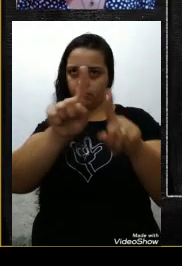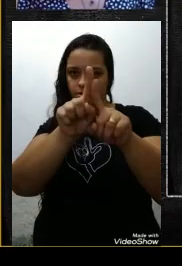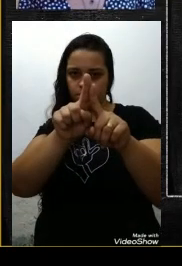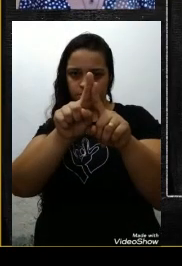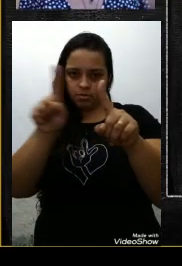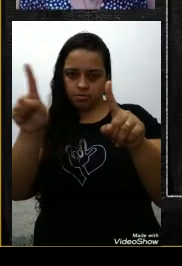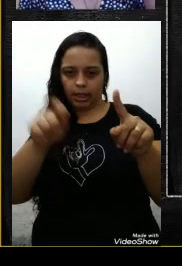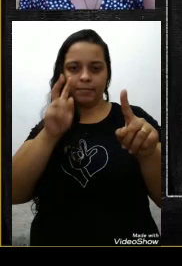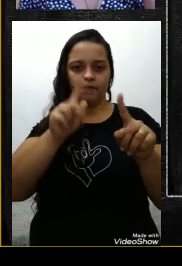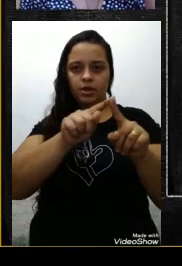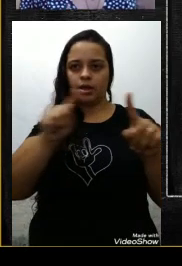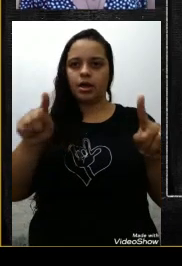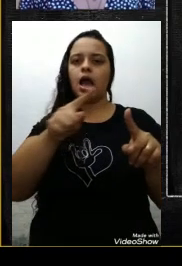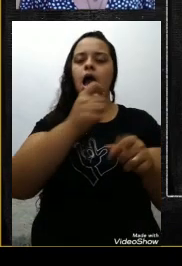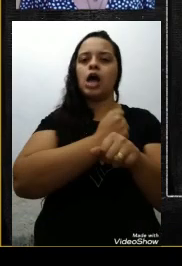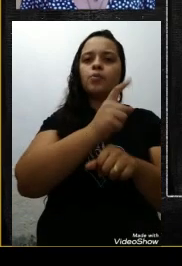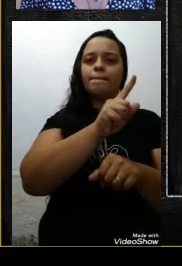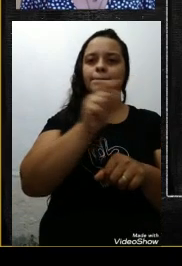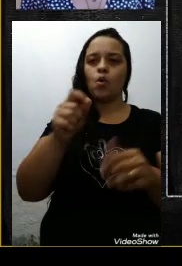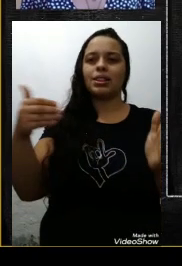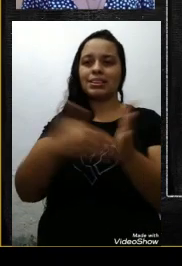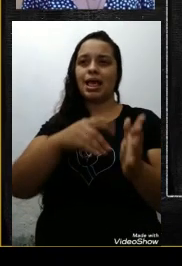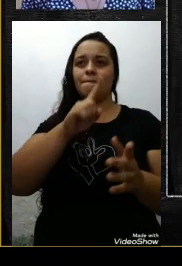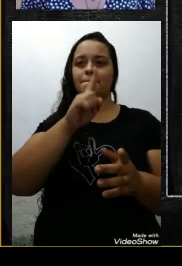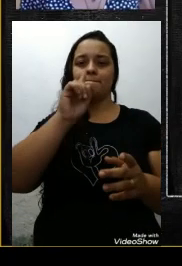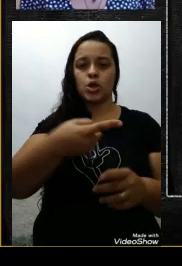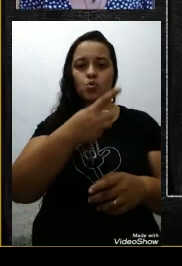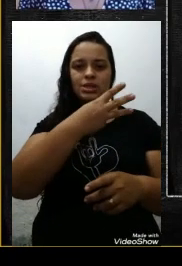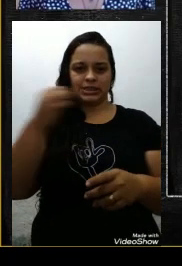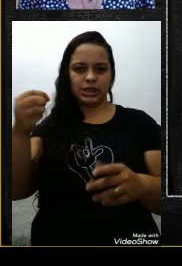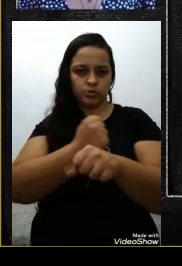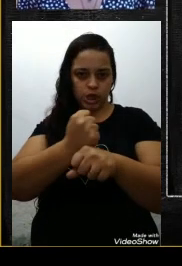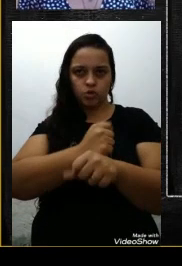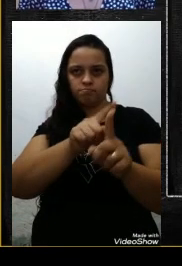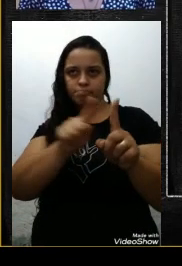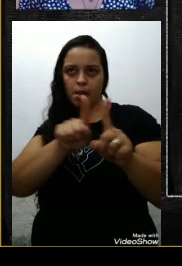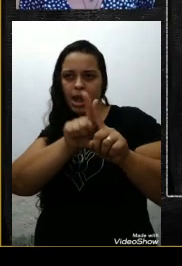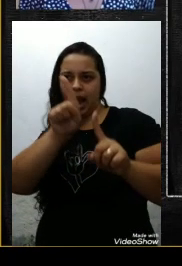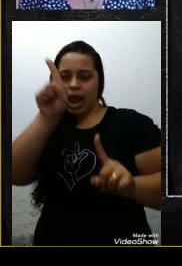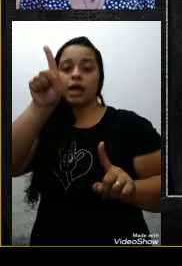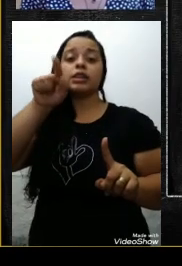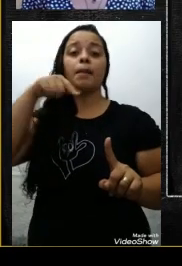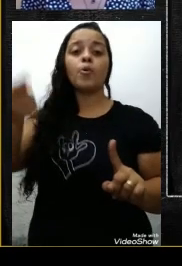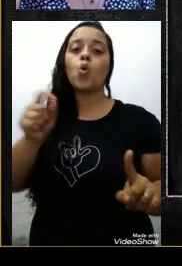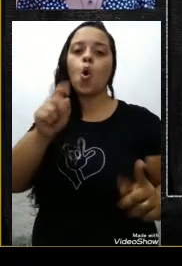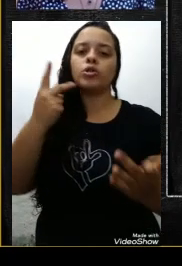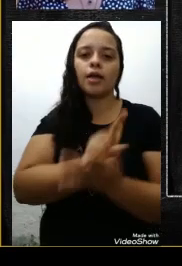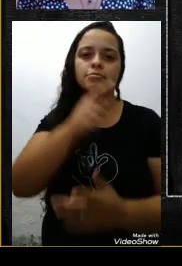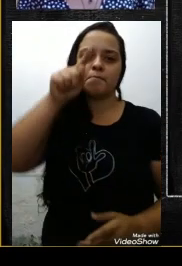nesse gráfico, entre o ano 1000 e o ano 1300, e depois como que essa população ela